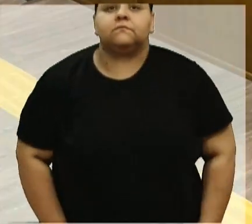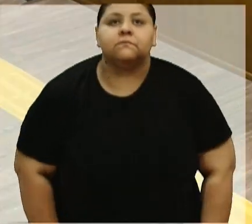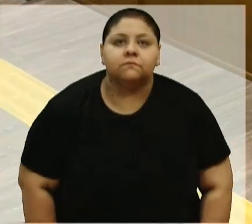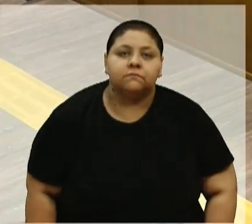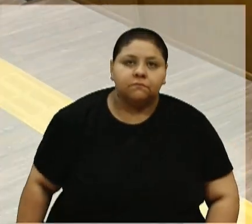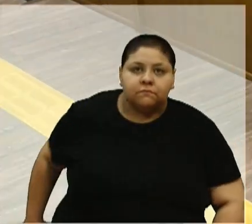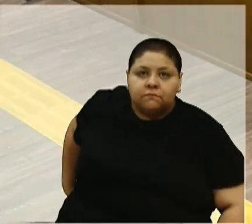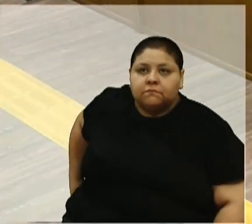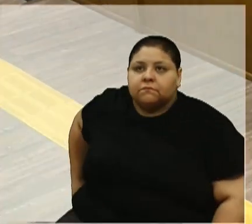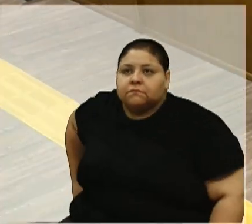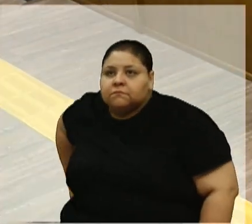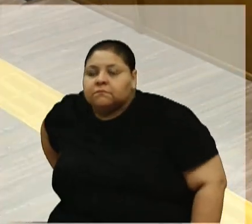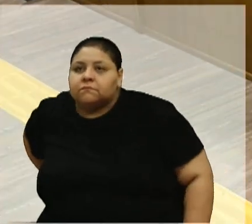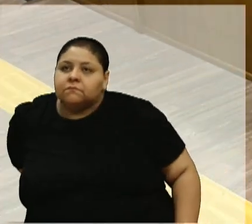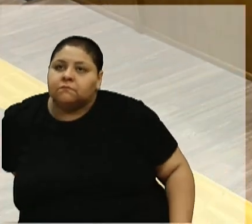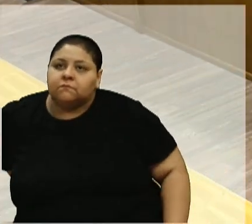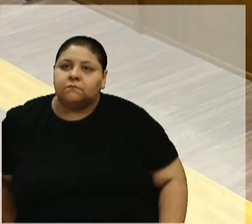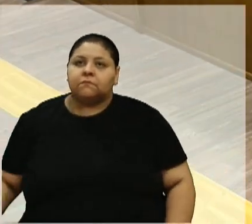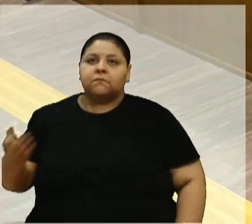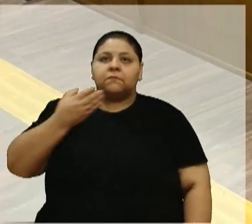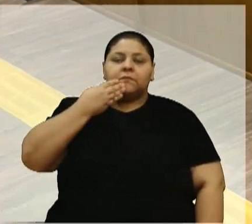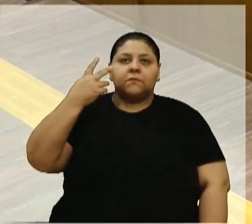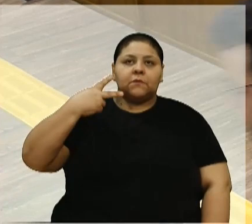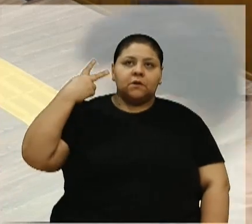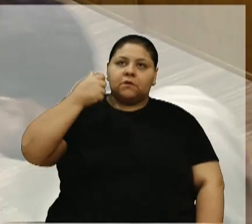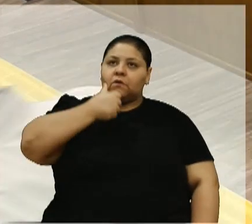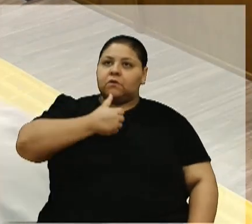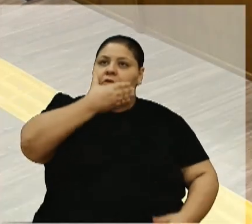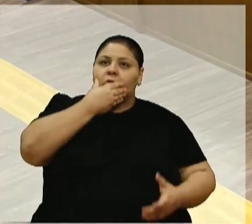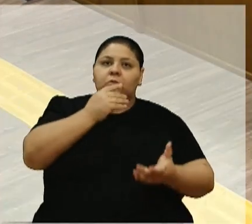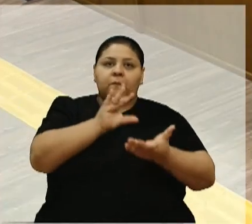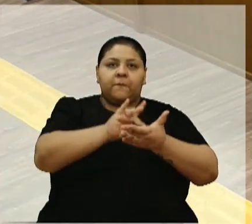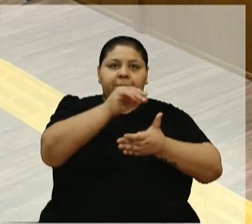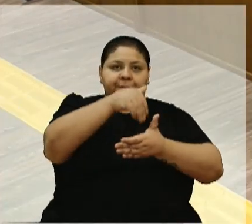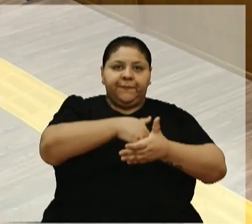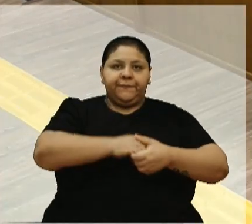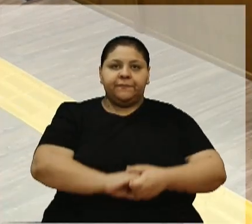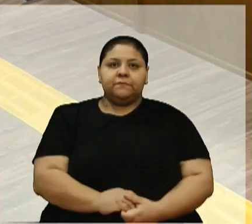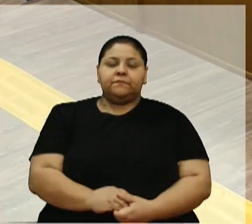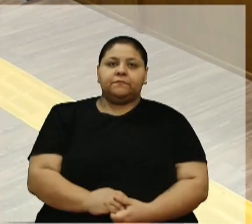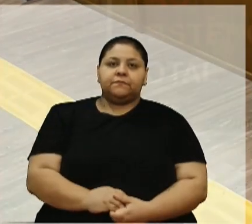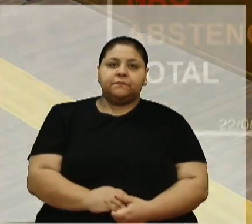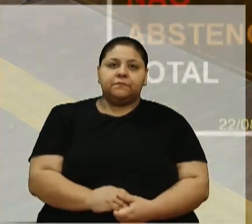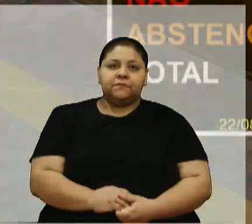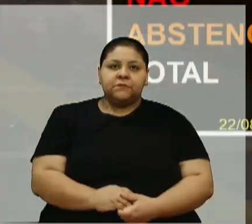Solicito às vereadoras e vereadores que registrem os seus votos.